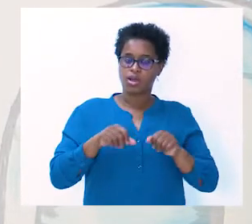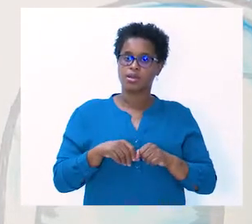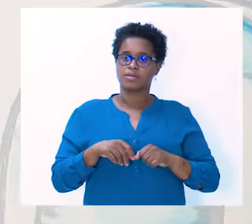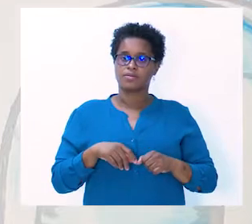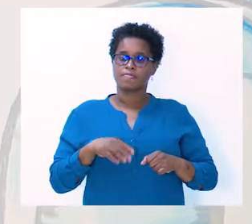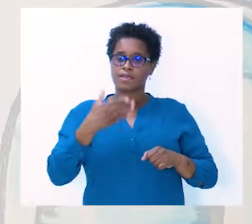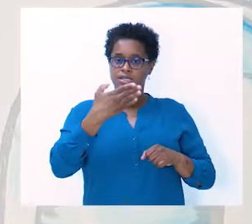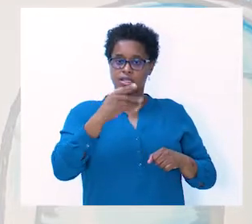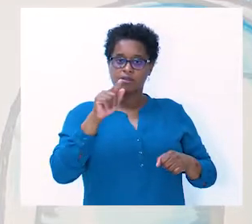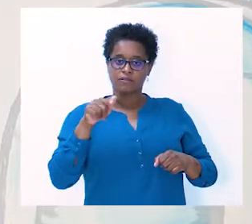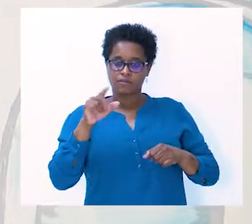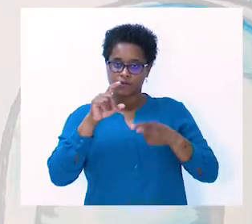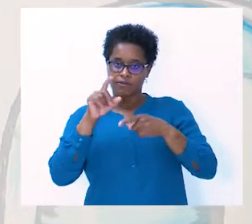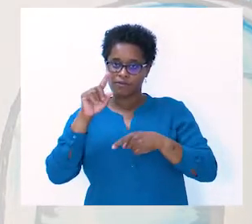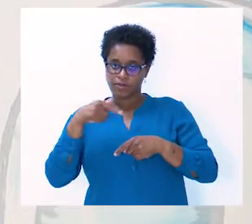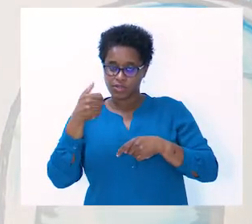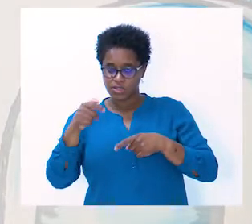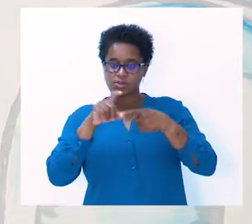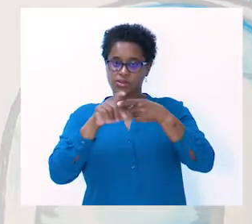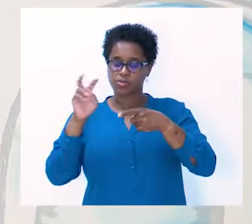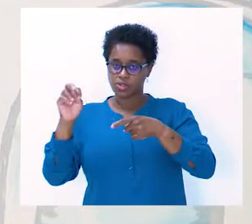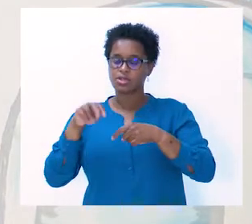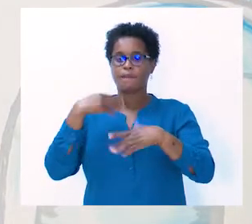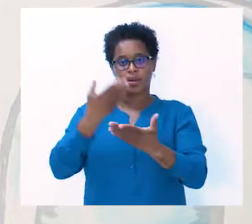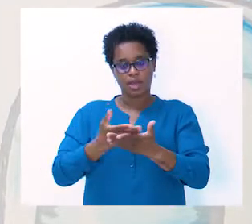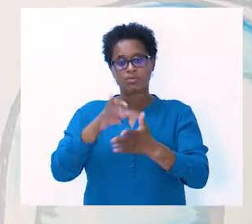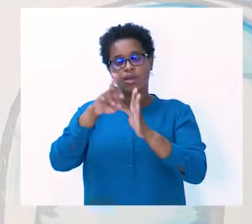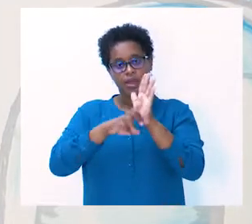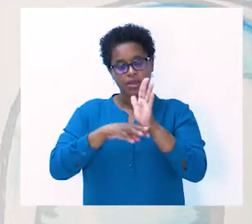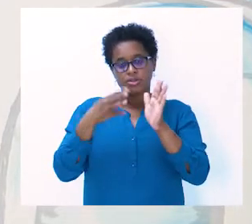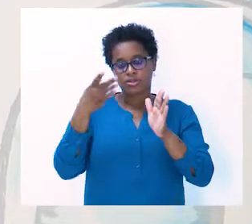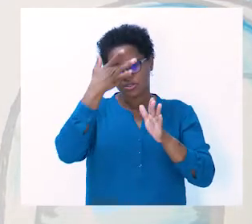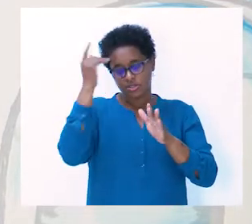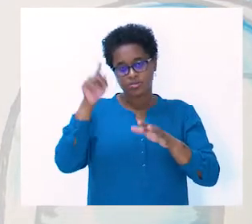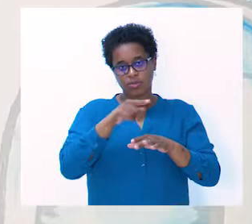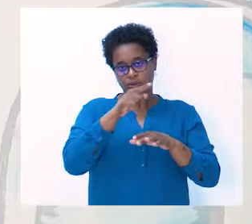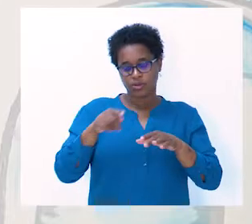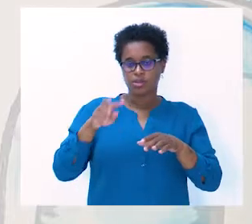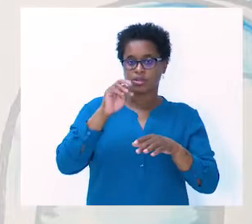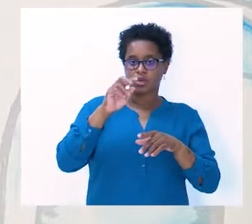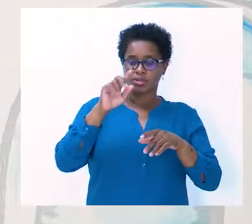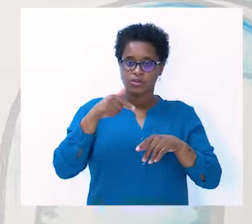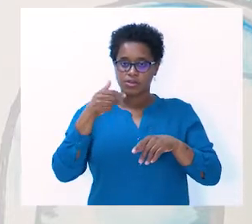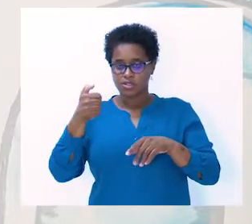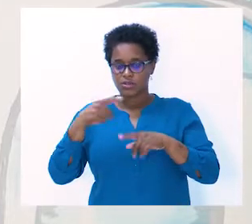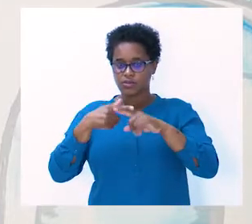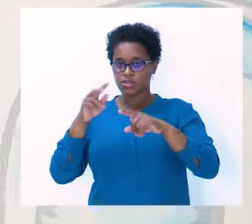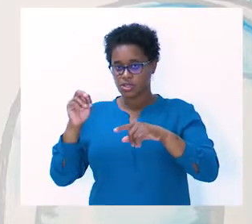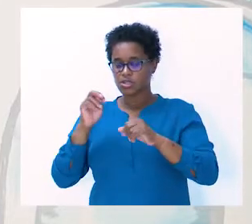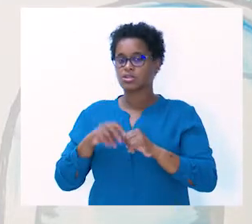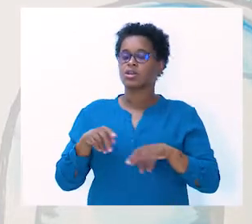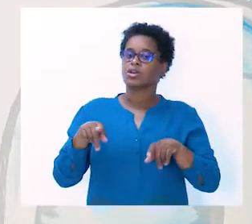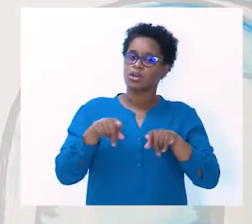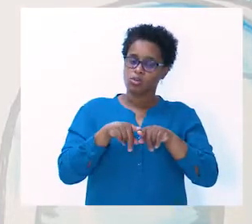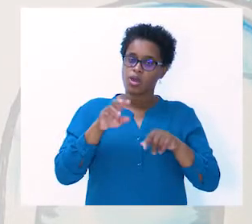igual a 7,5 dividido por 3. Aplicando a regra de 3 simples, 3,5 vezes 3 é